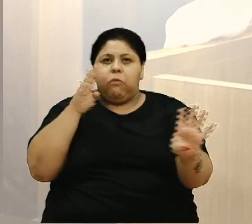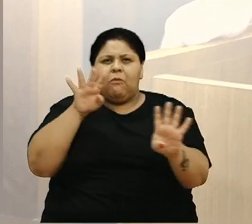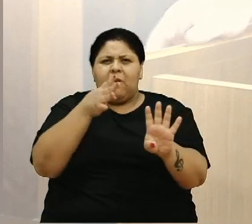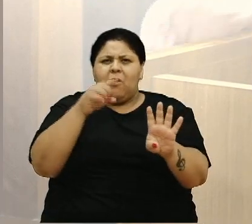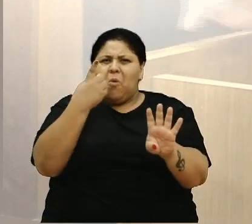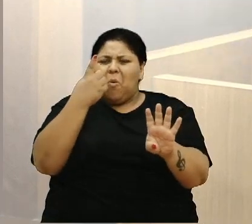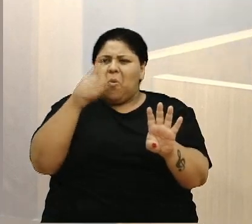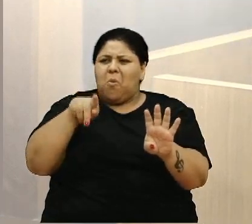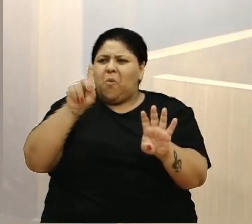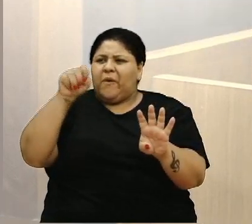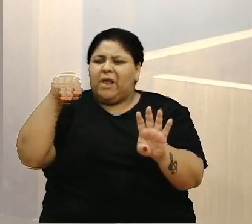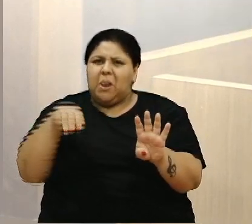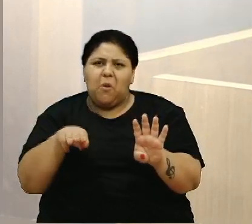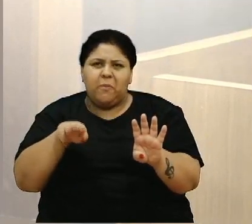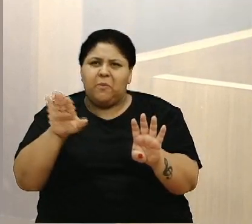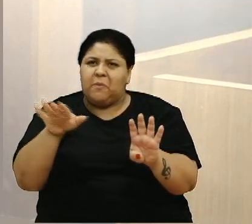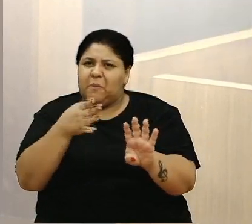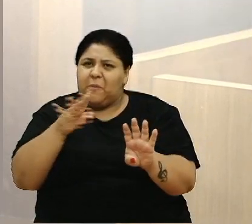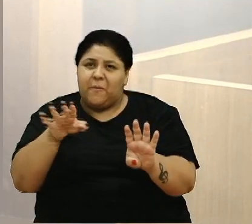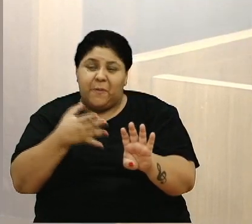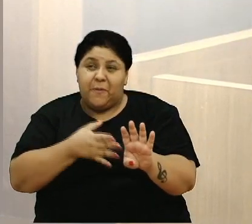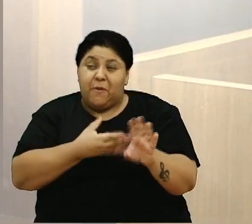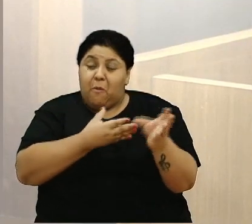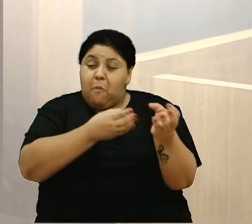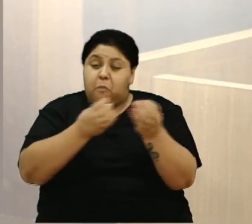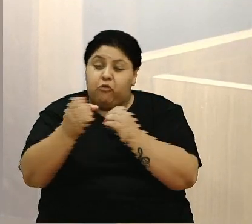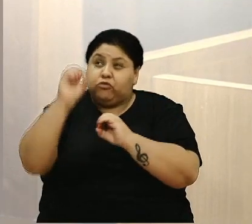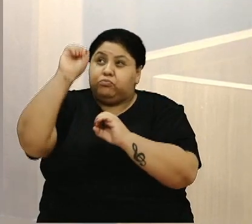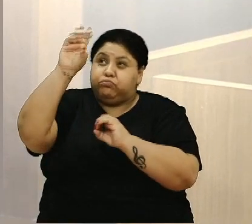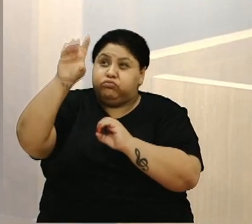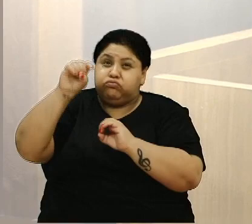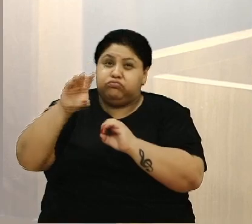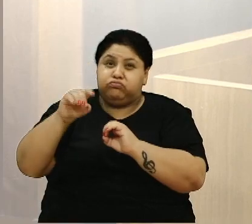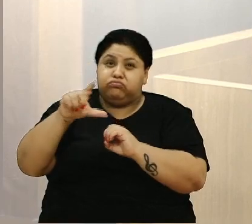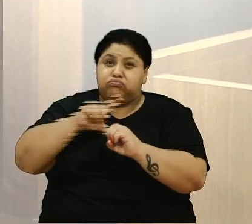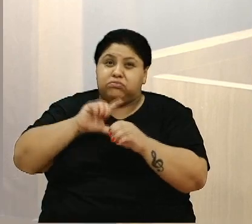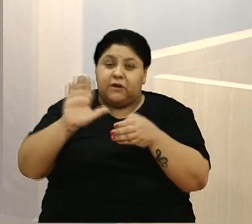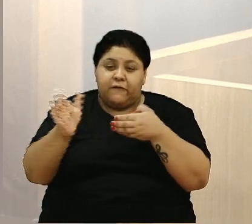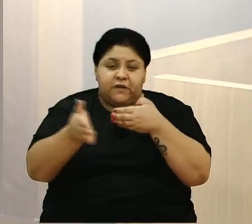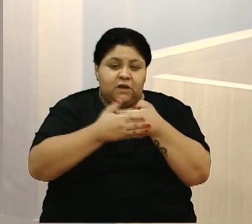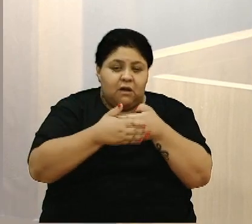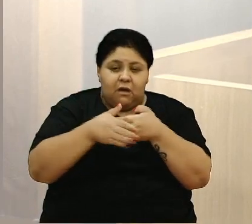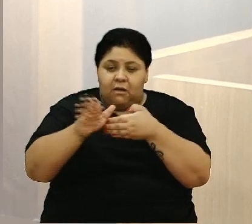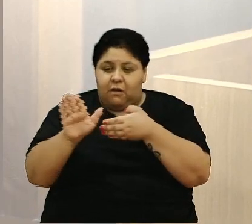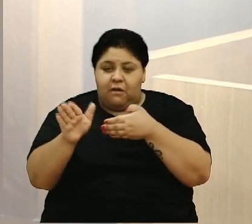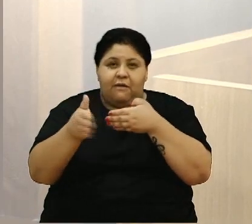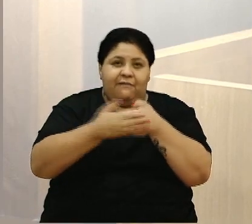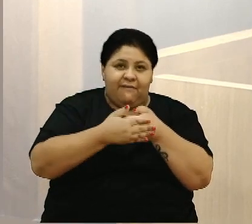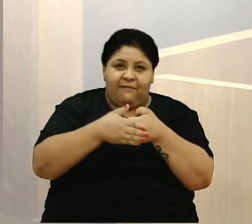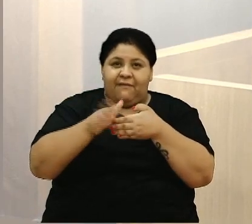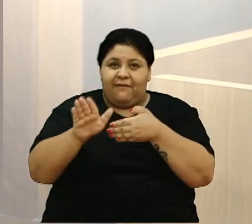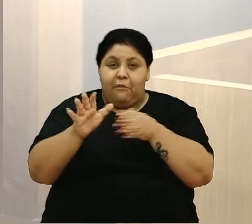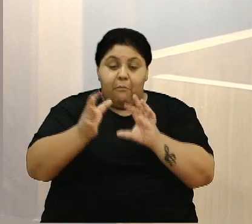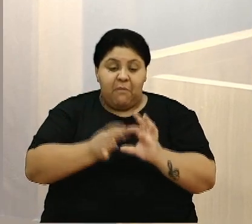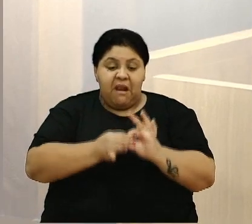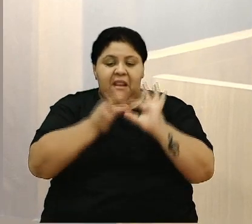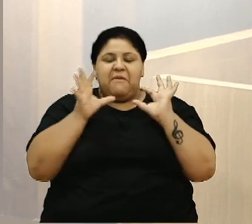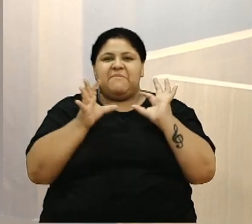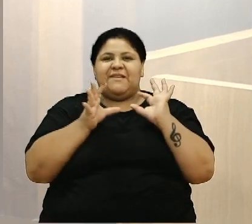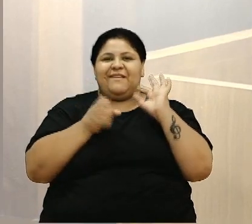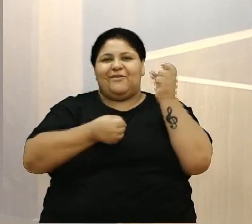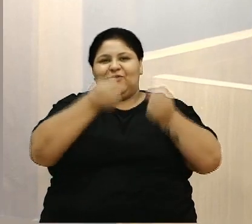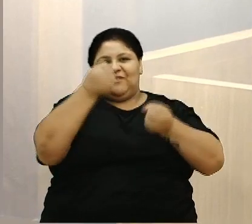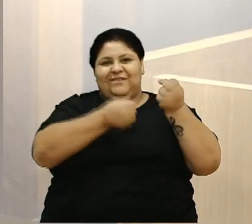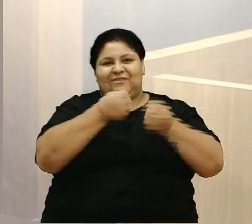pouco. Imagine quantos semáforos tem que fechar e abrir para conseguir desafogar o trânsito